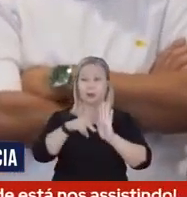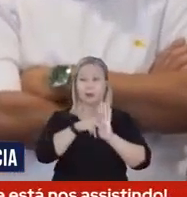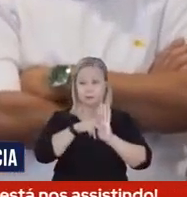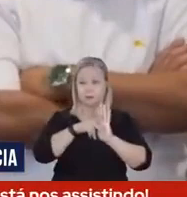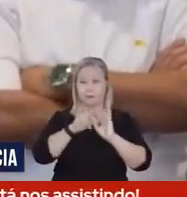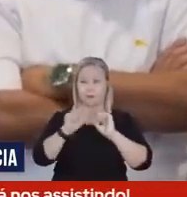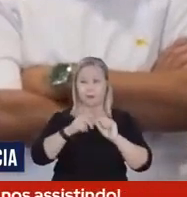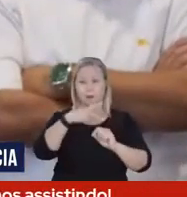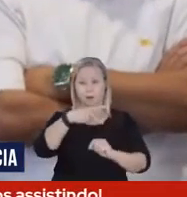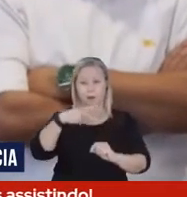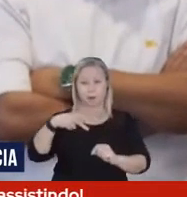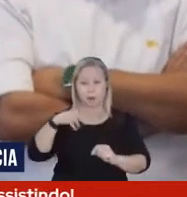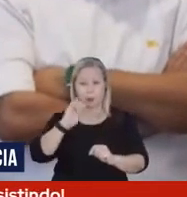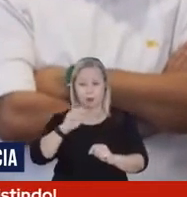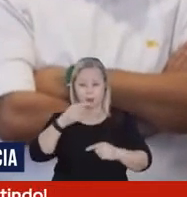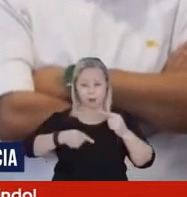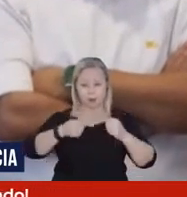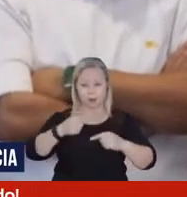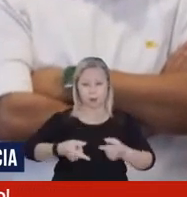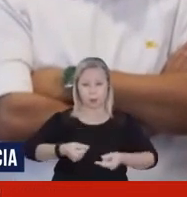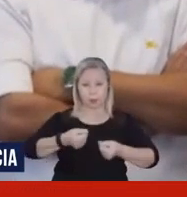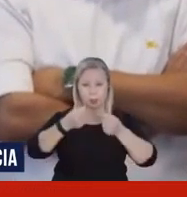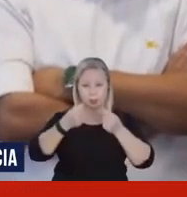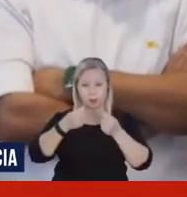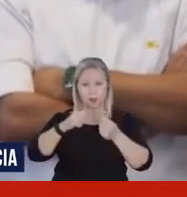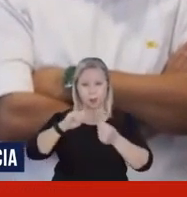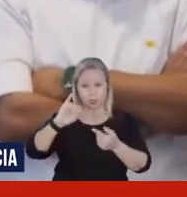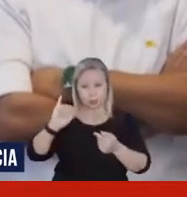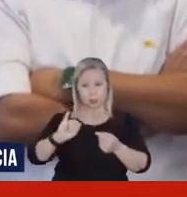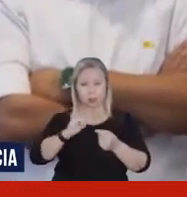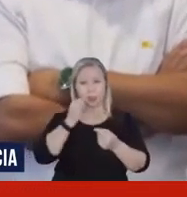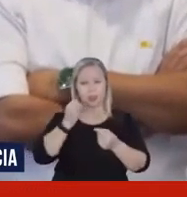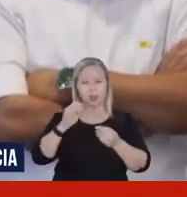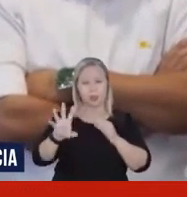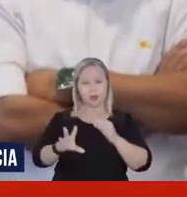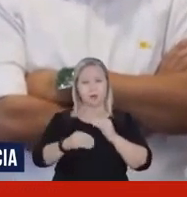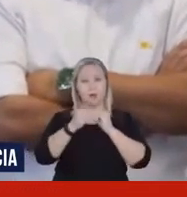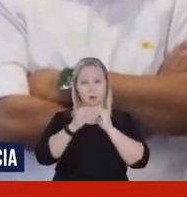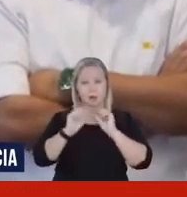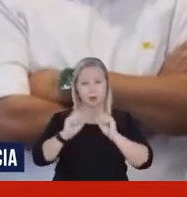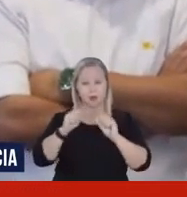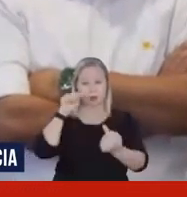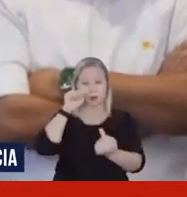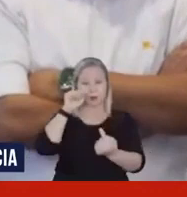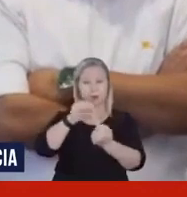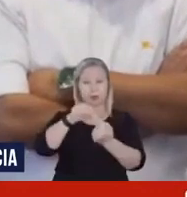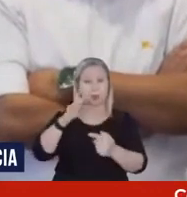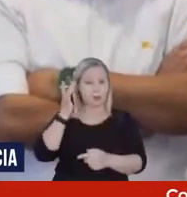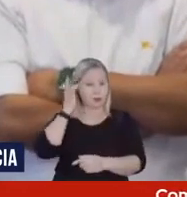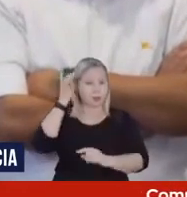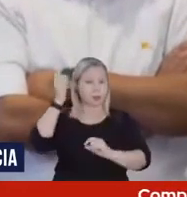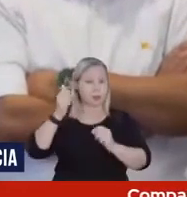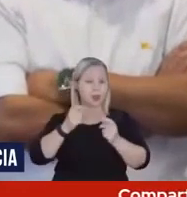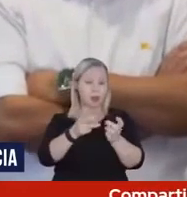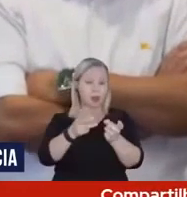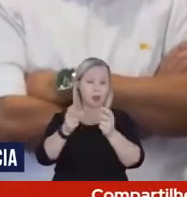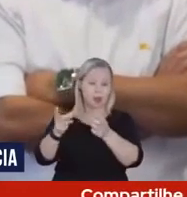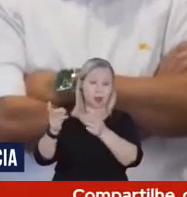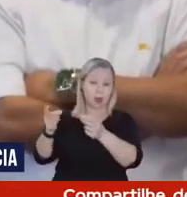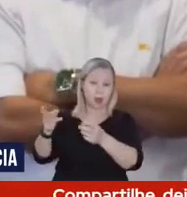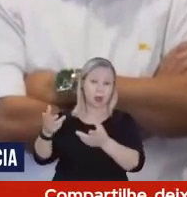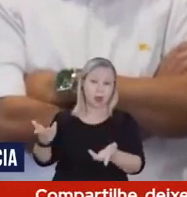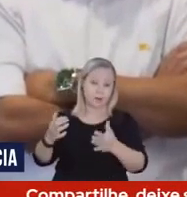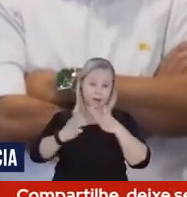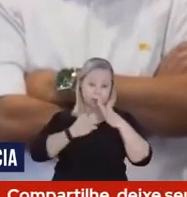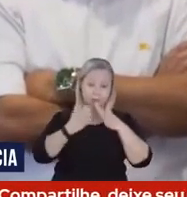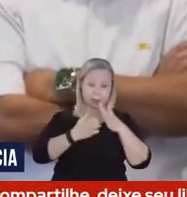preços, ela foi implementada com o seu principal objetivo facilitar a venda das empresas estatais, né, das refinarias. Todo